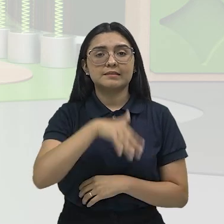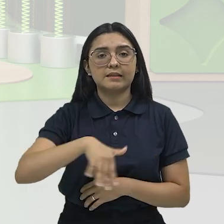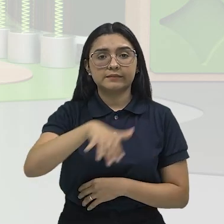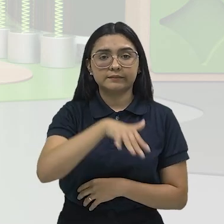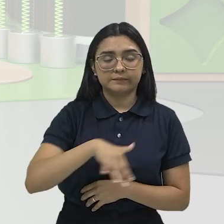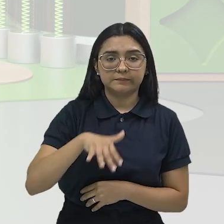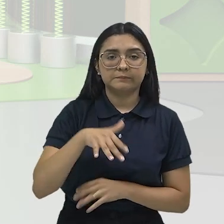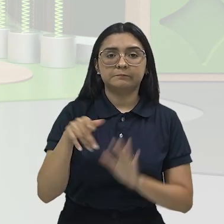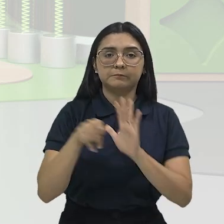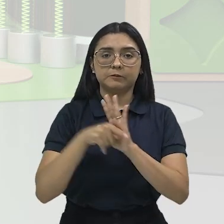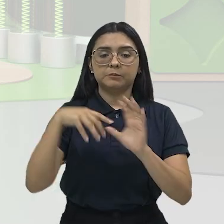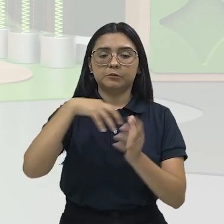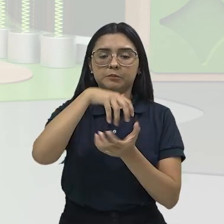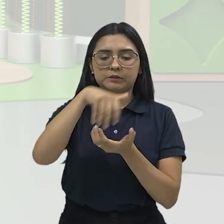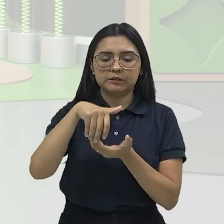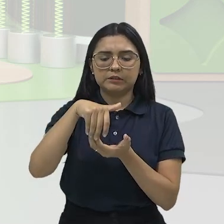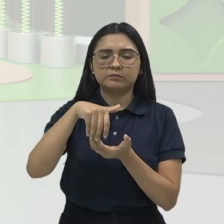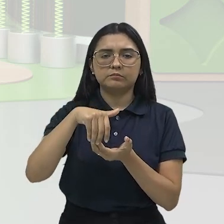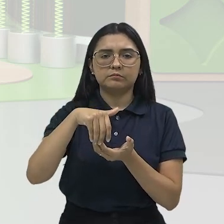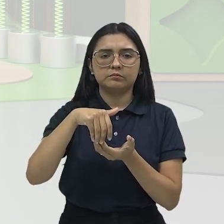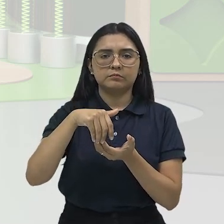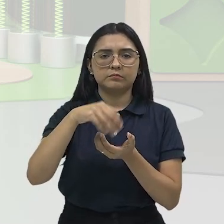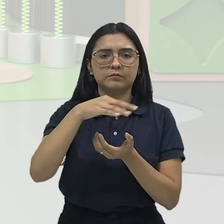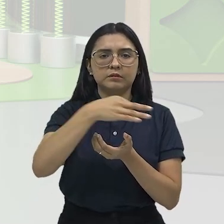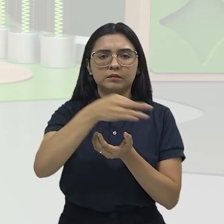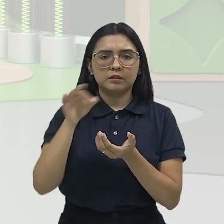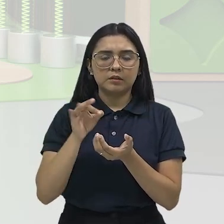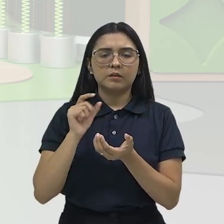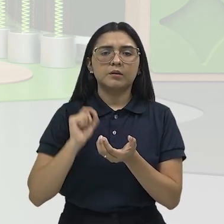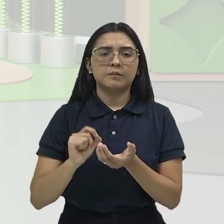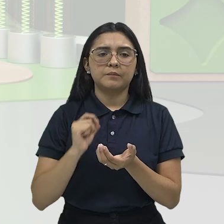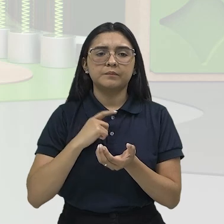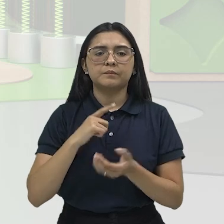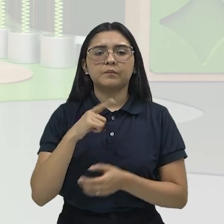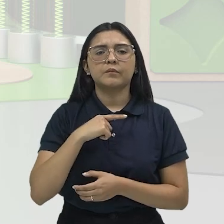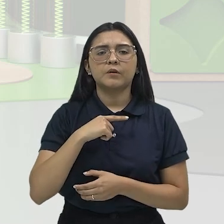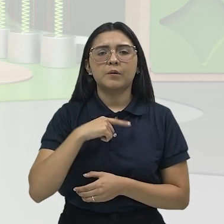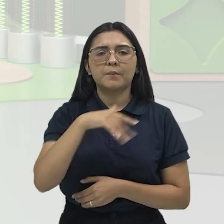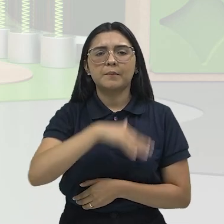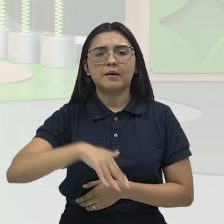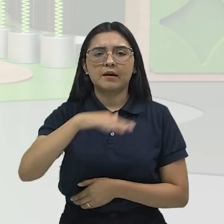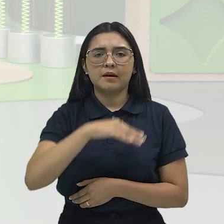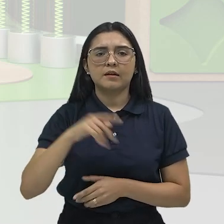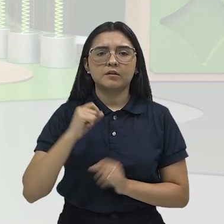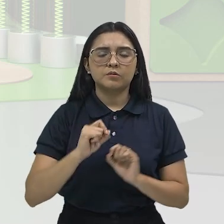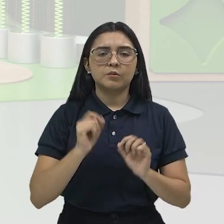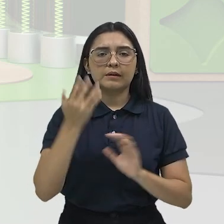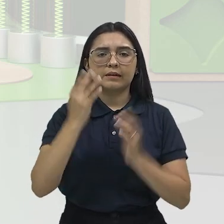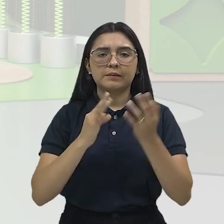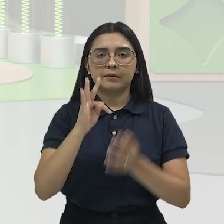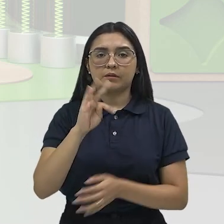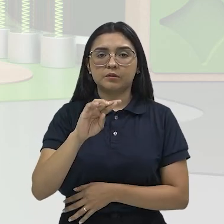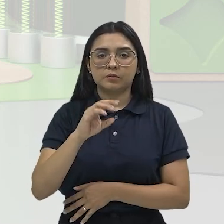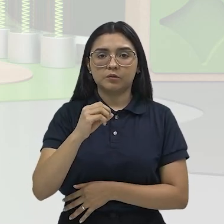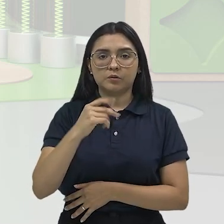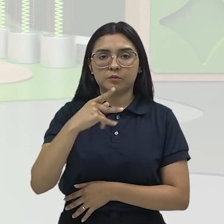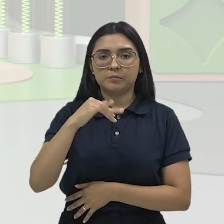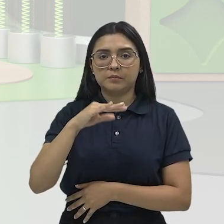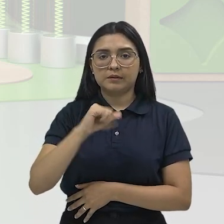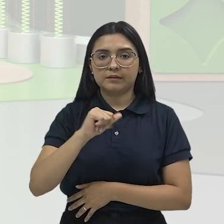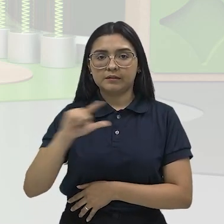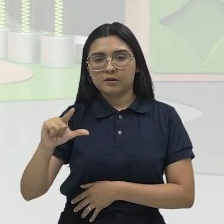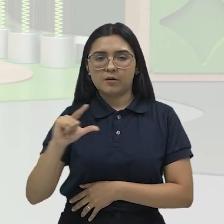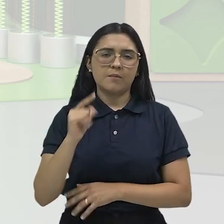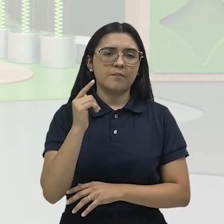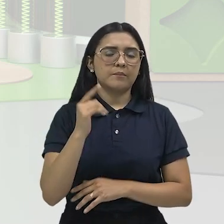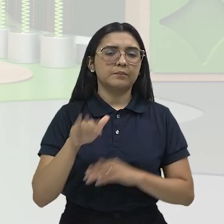do nosso planeta, né, a gente diz que é uma área ou uma região tropical, de clima tropical. E esse